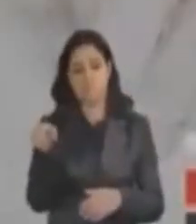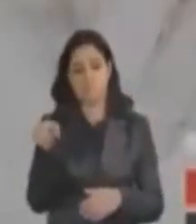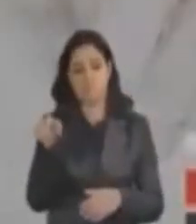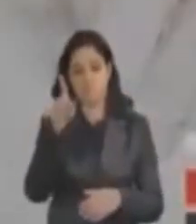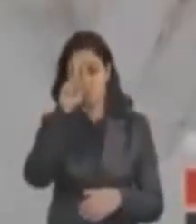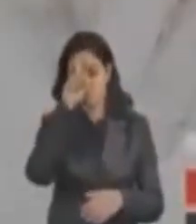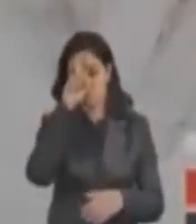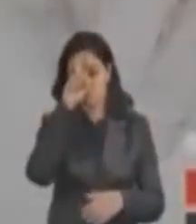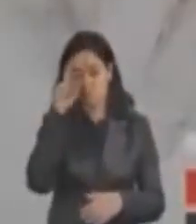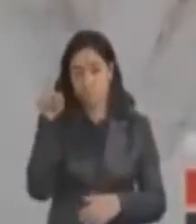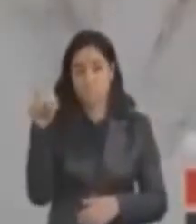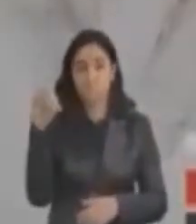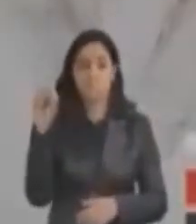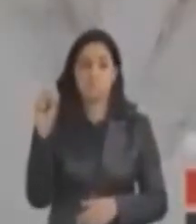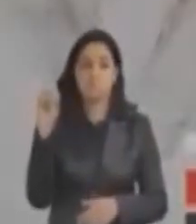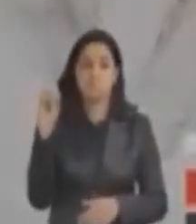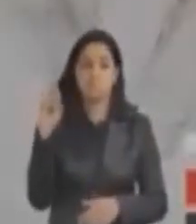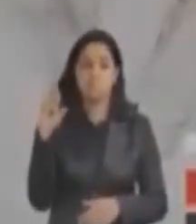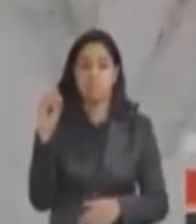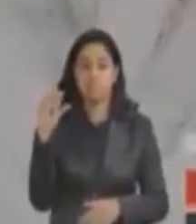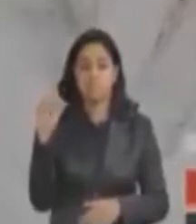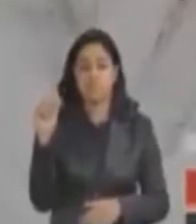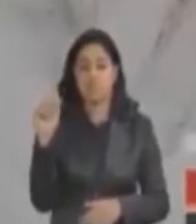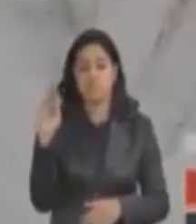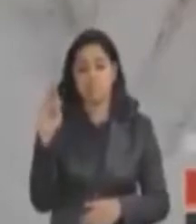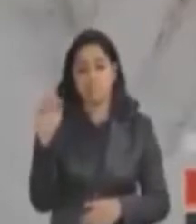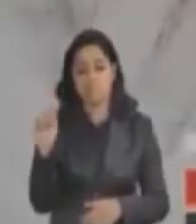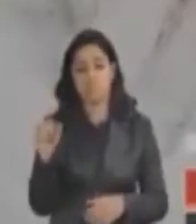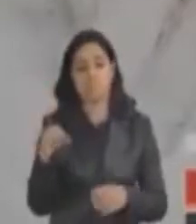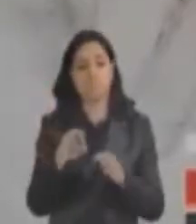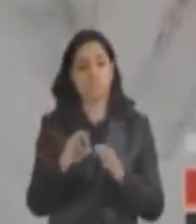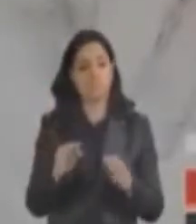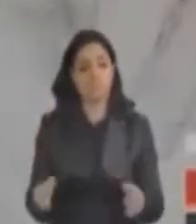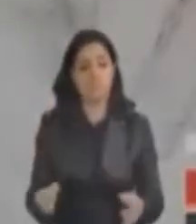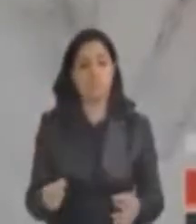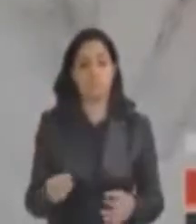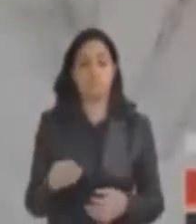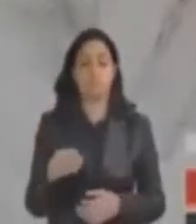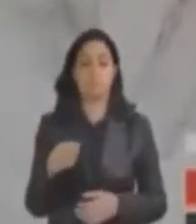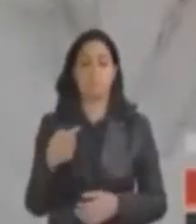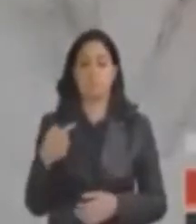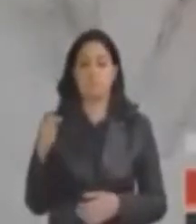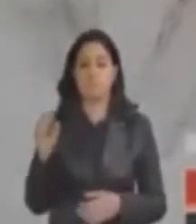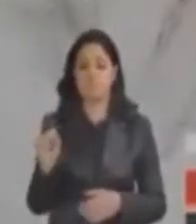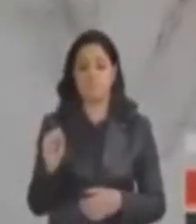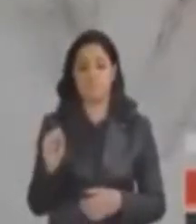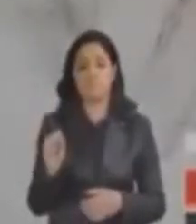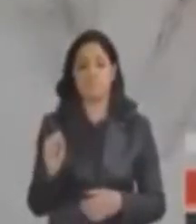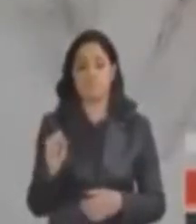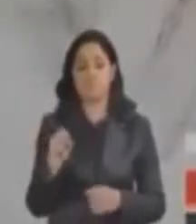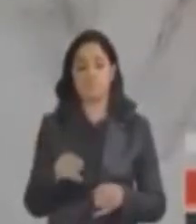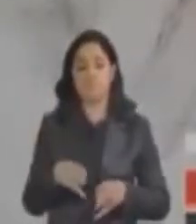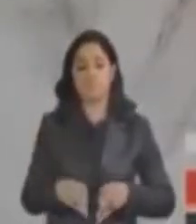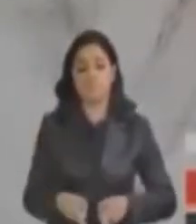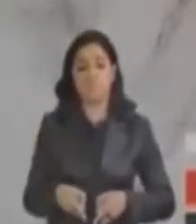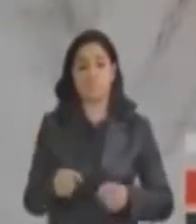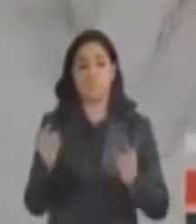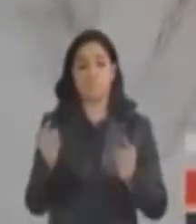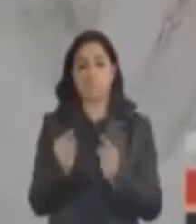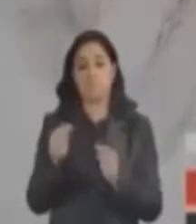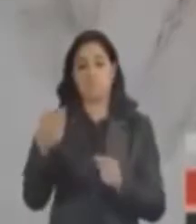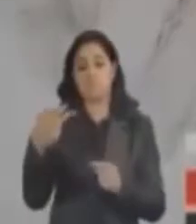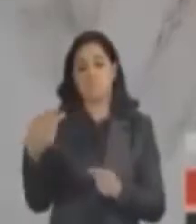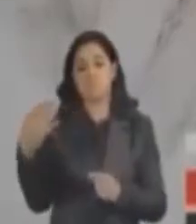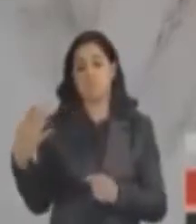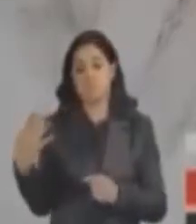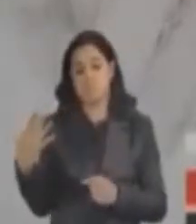operando com 18 leitos e está atendendo vinte e oito recém-nascidos 24 recém nascidos ou seja mais